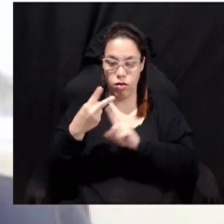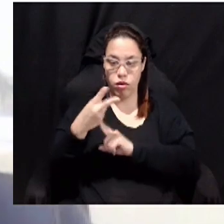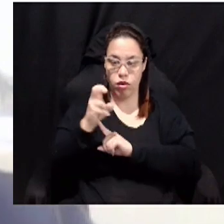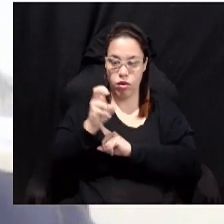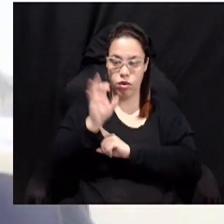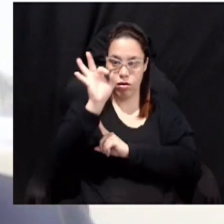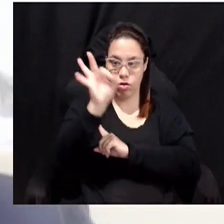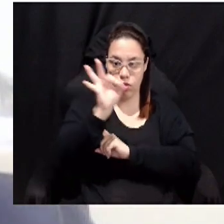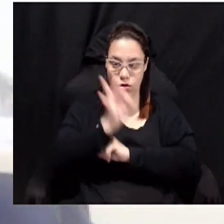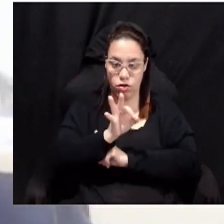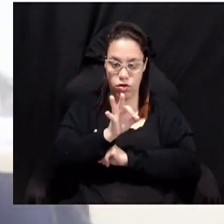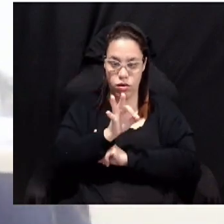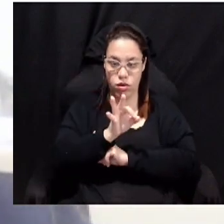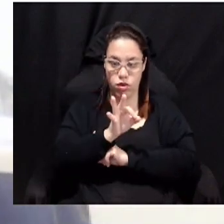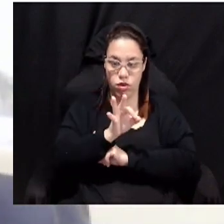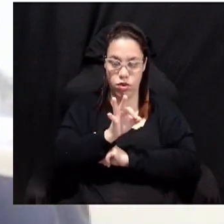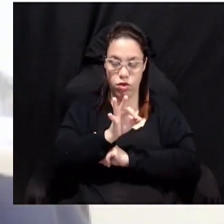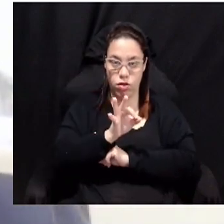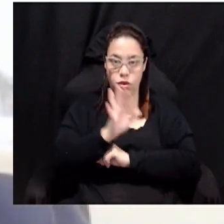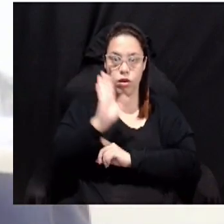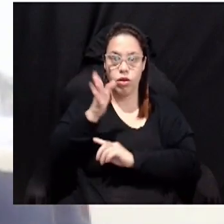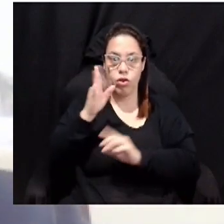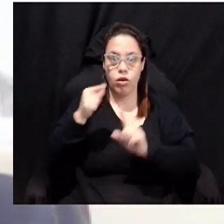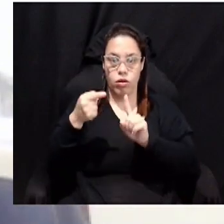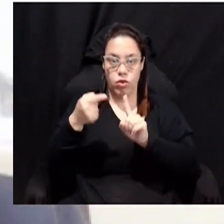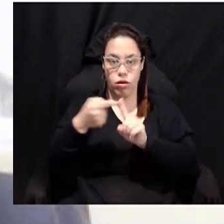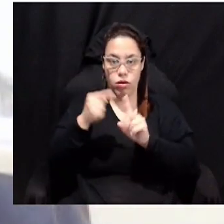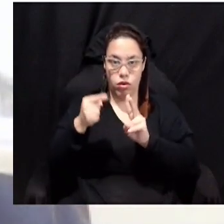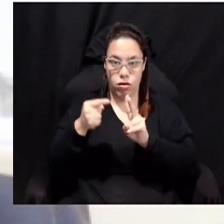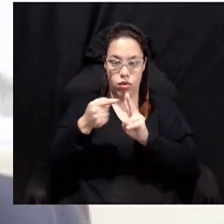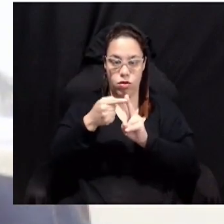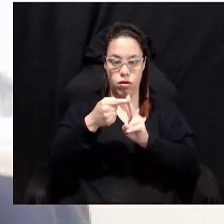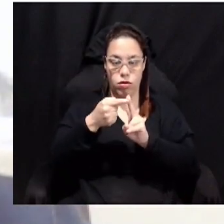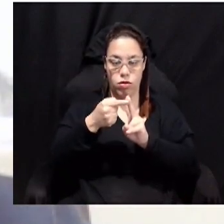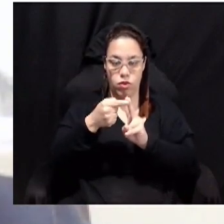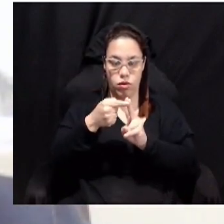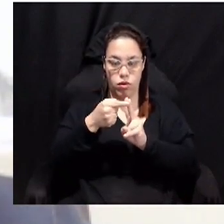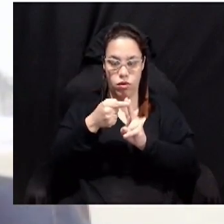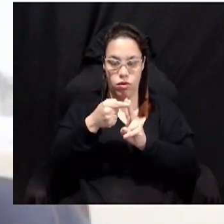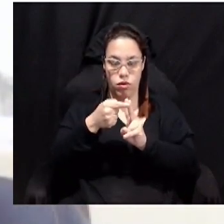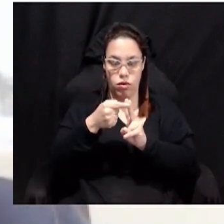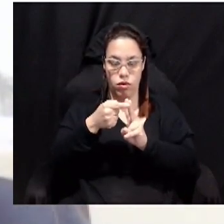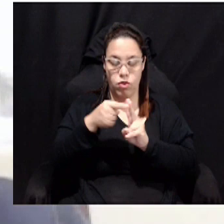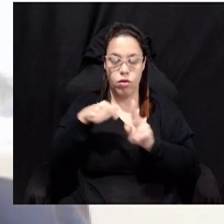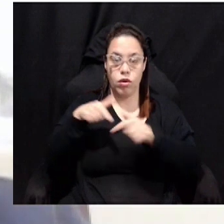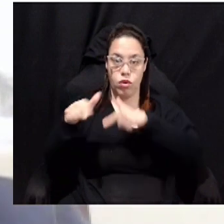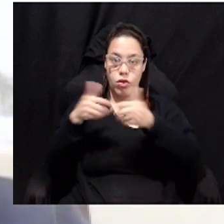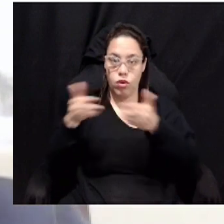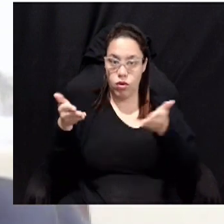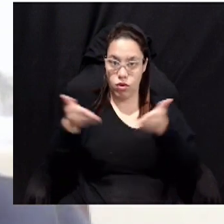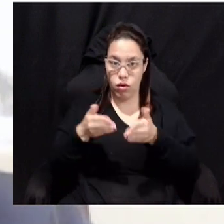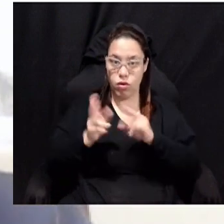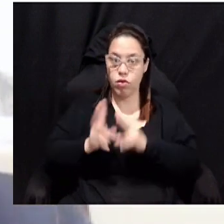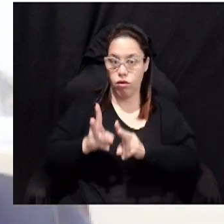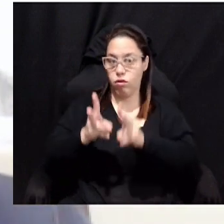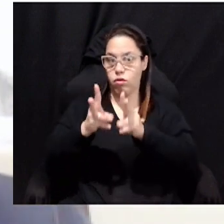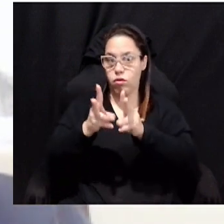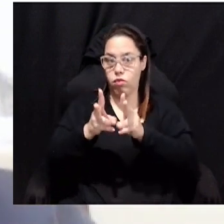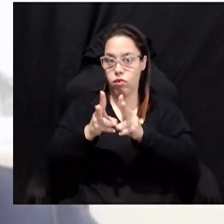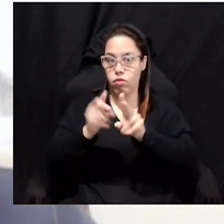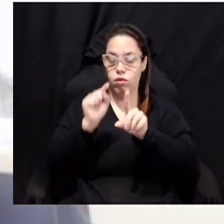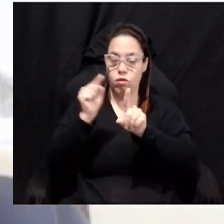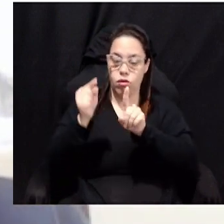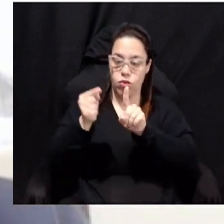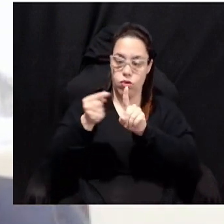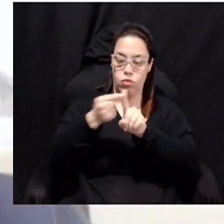assim, já atingimos todas as metas estabelecidas. O nosso trabalho agora é manter esse indicador